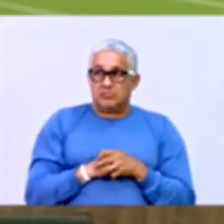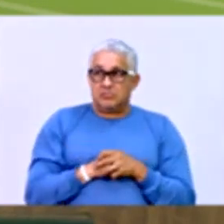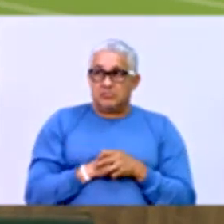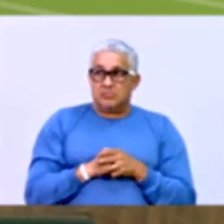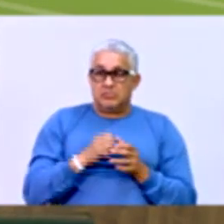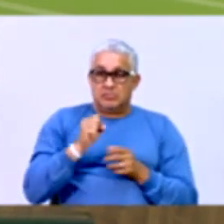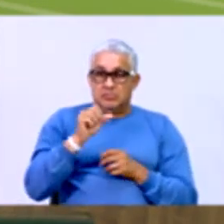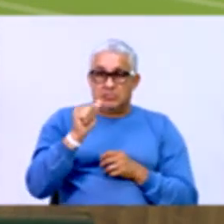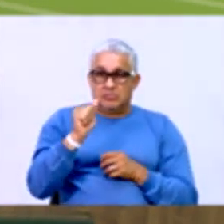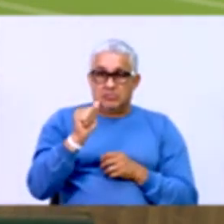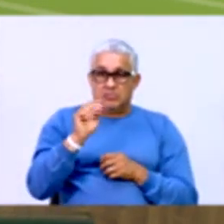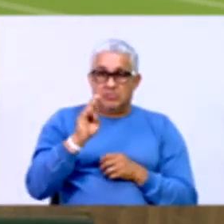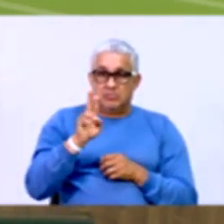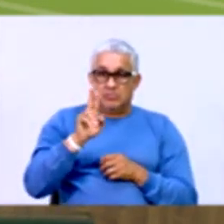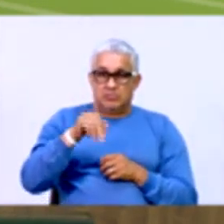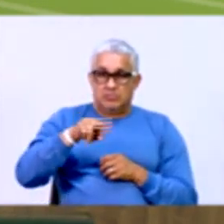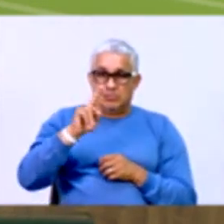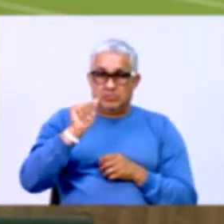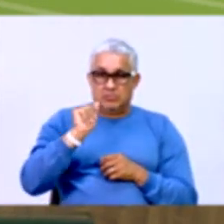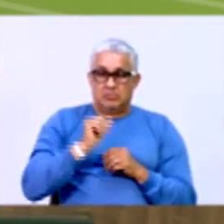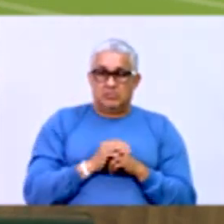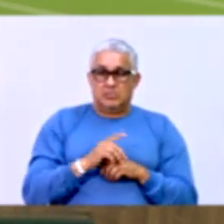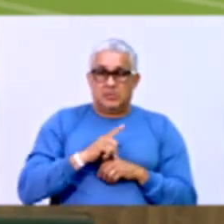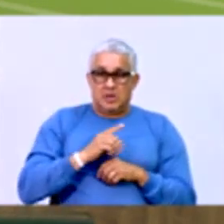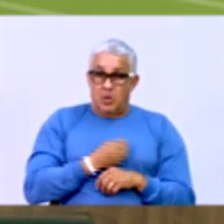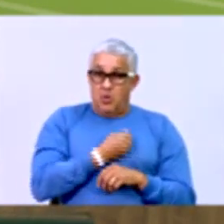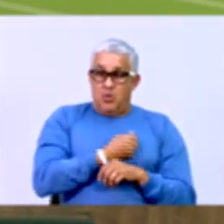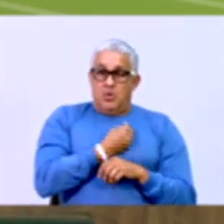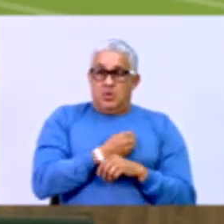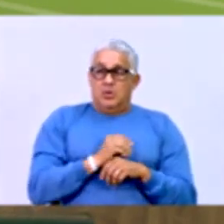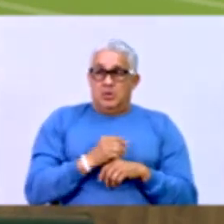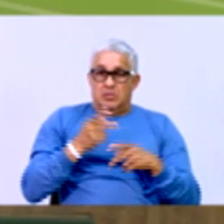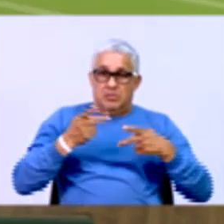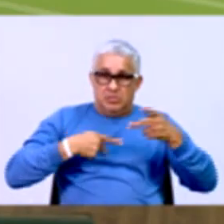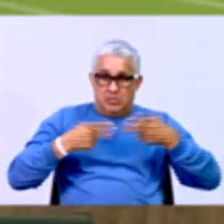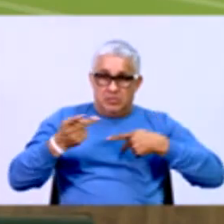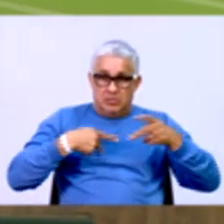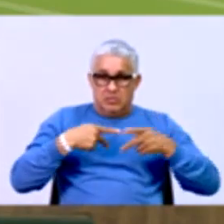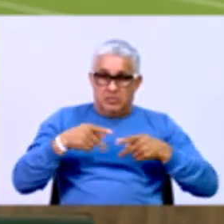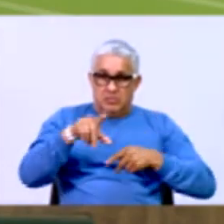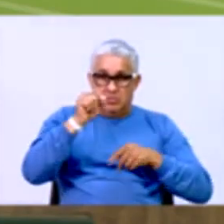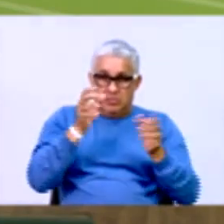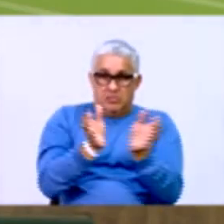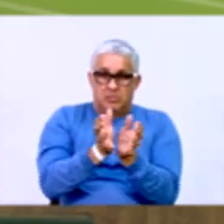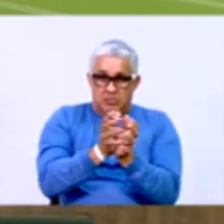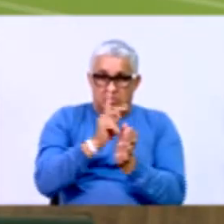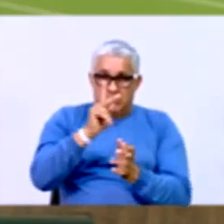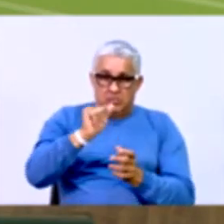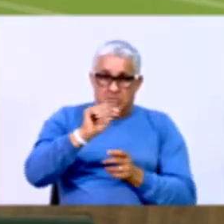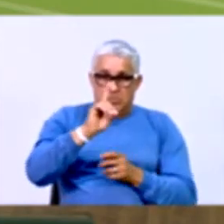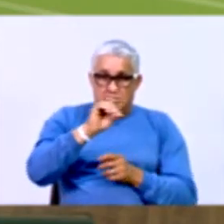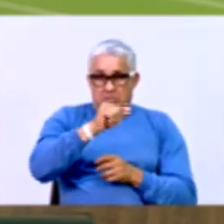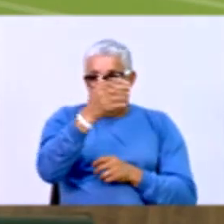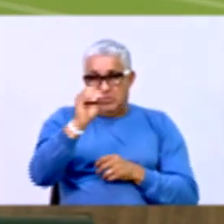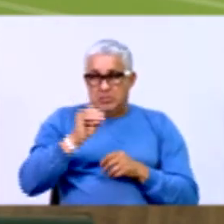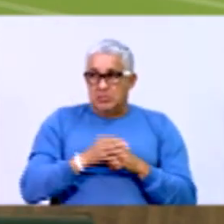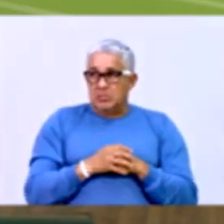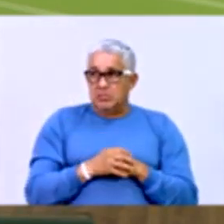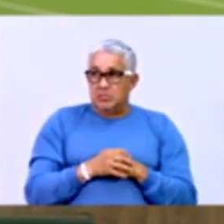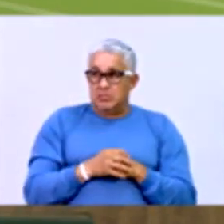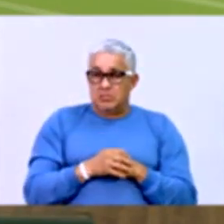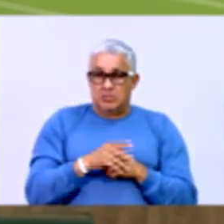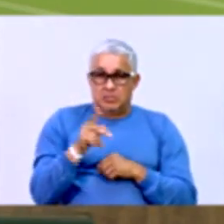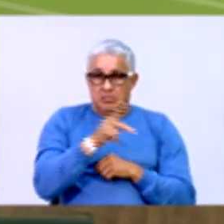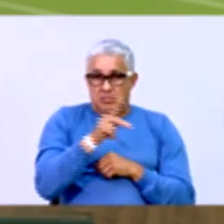Sabrina novamente, Sabrina está online aí. Planejamento, escolha de equipe é o padrão, a resposta padrão. E